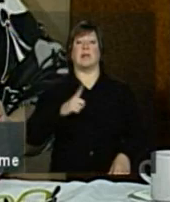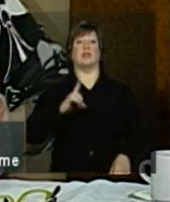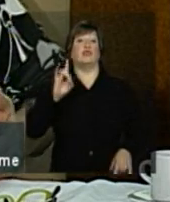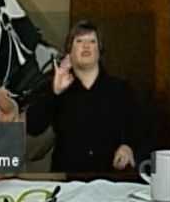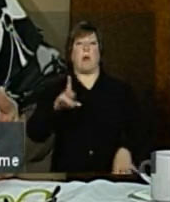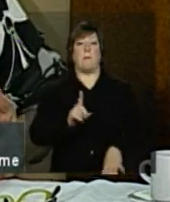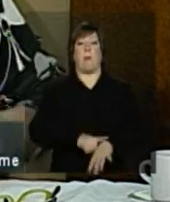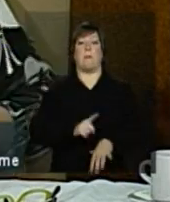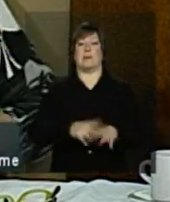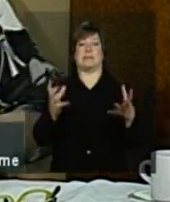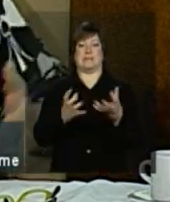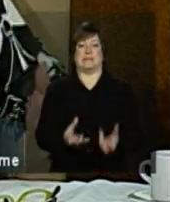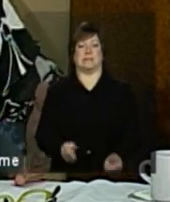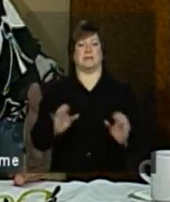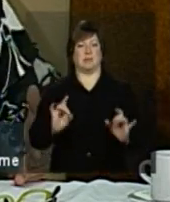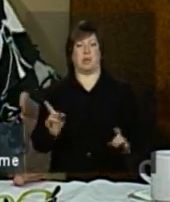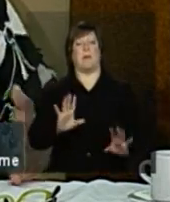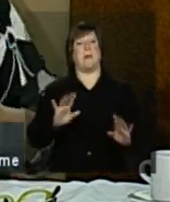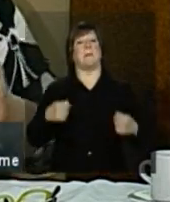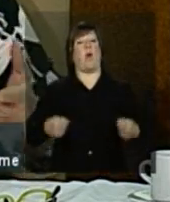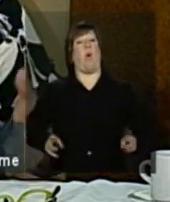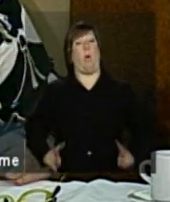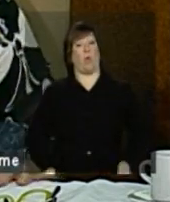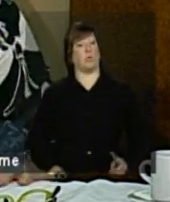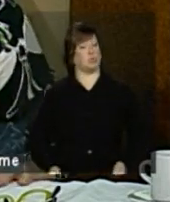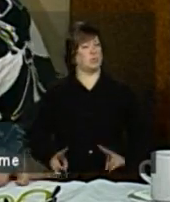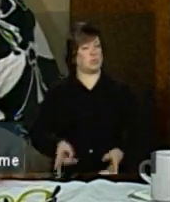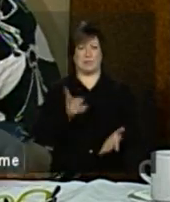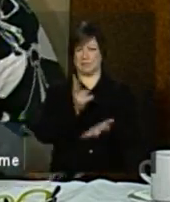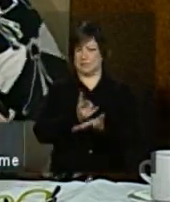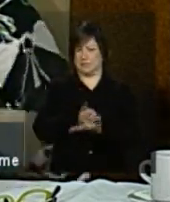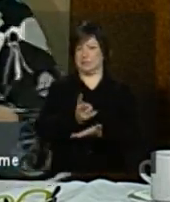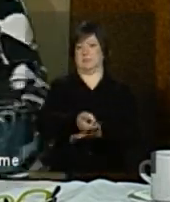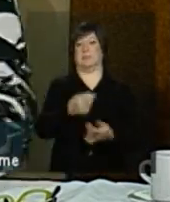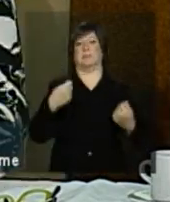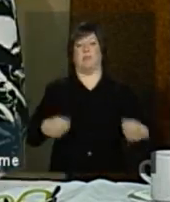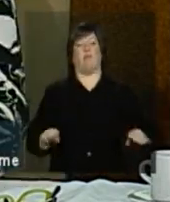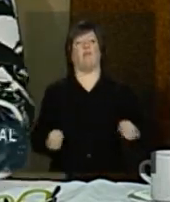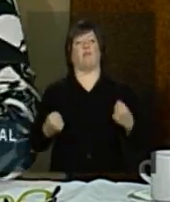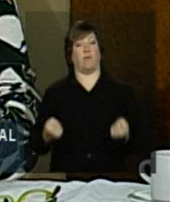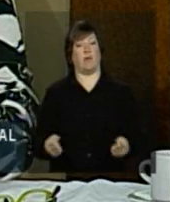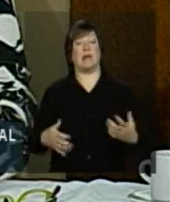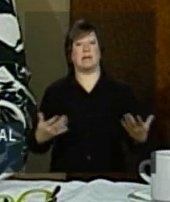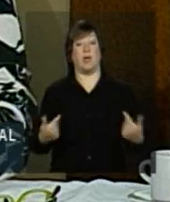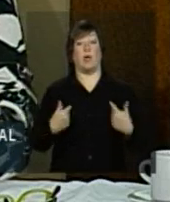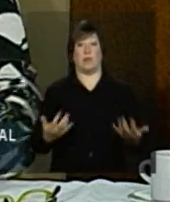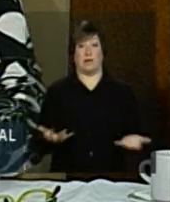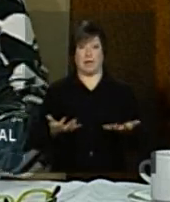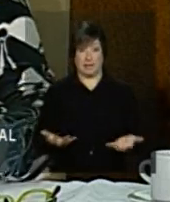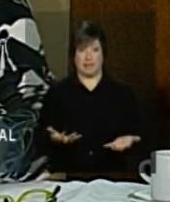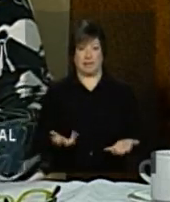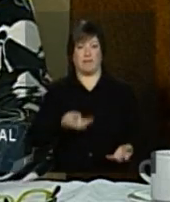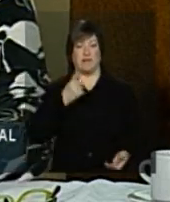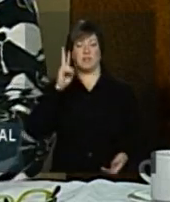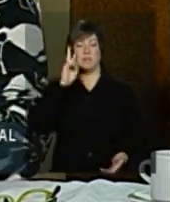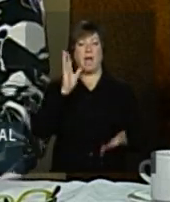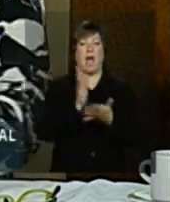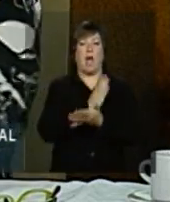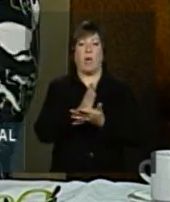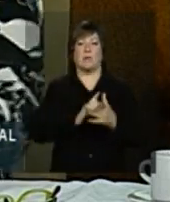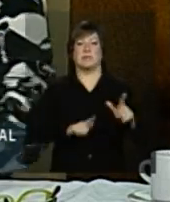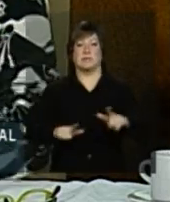seca mas que tem que continuar e ser permanente e tem que ser fortalecida então eu queria destacar algumas das ações